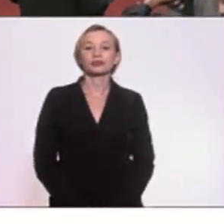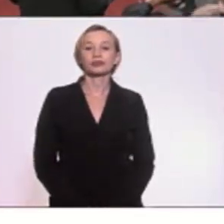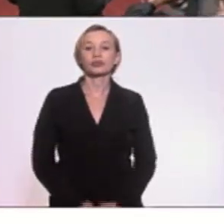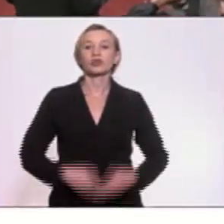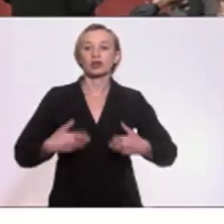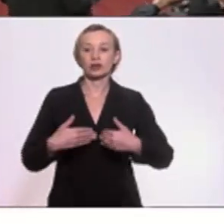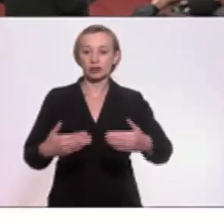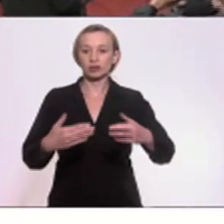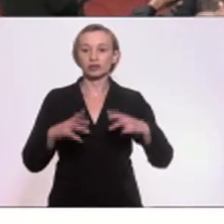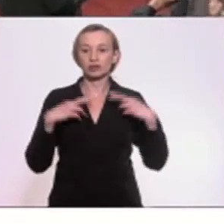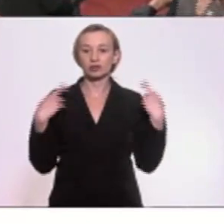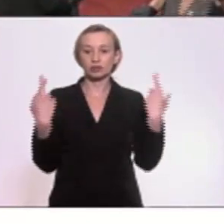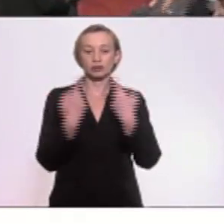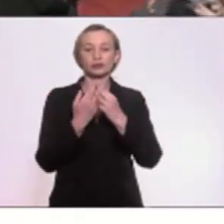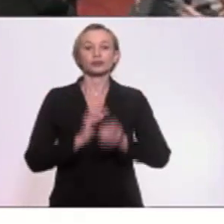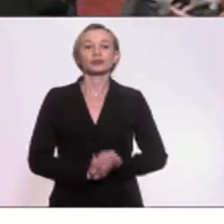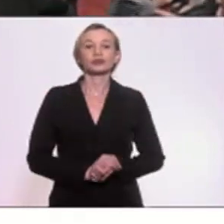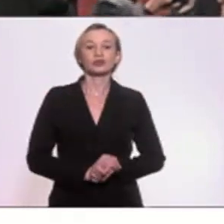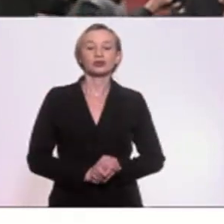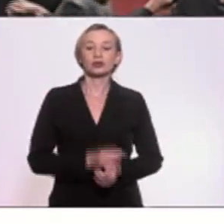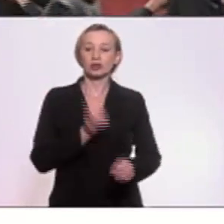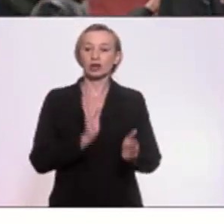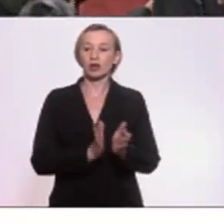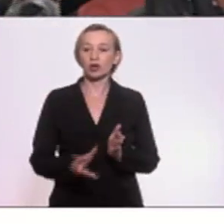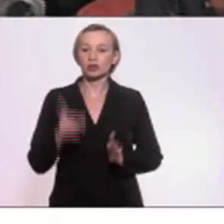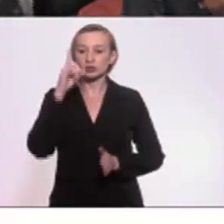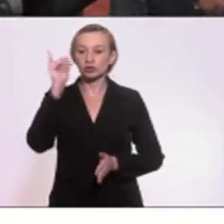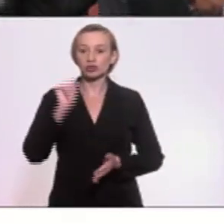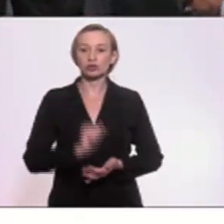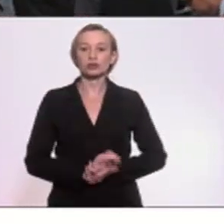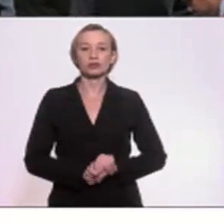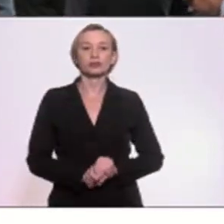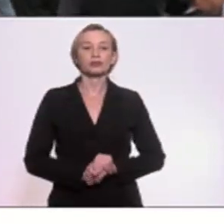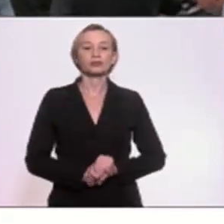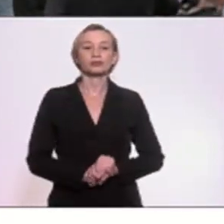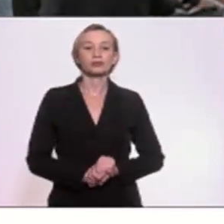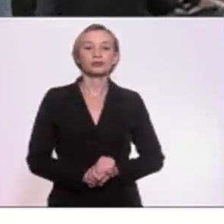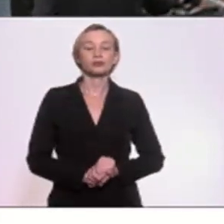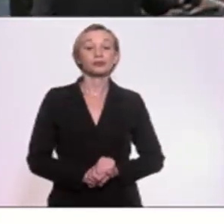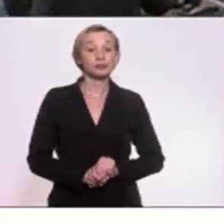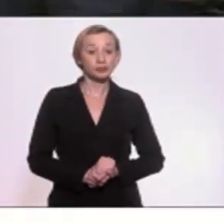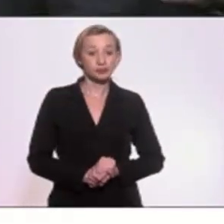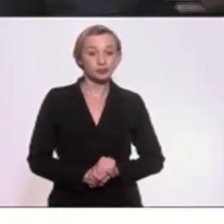Está reaberta a sessão. Passa-se a ordem do dia. Presidência, saúda